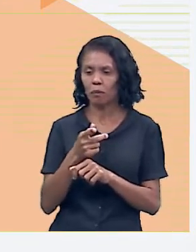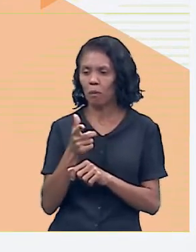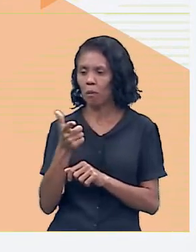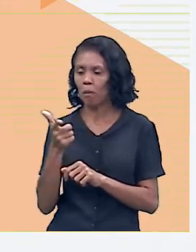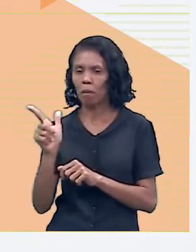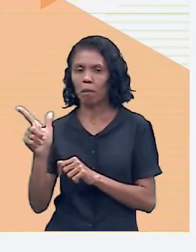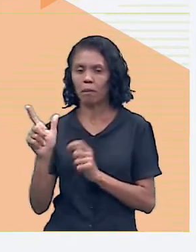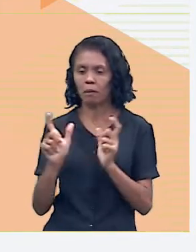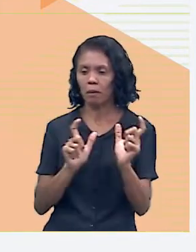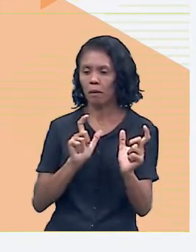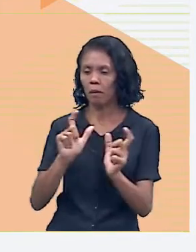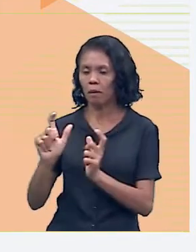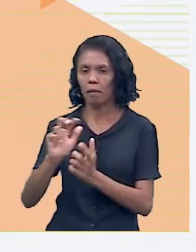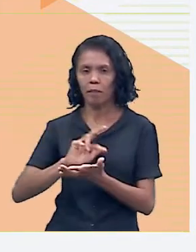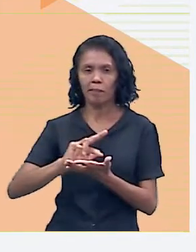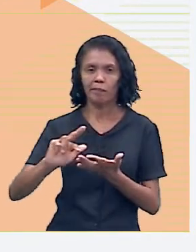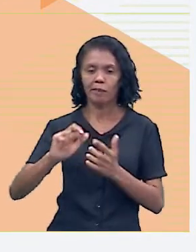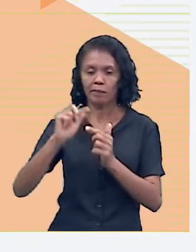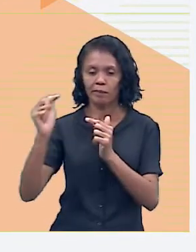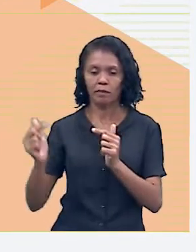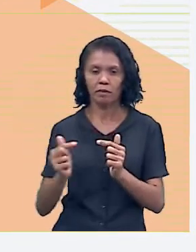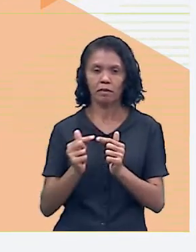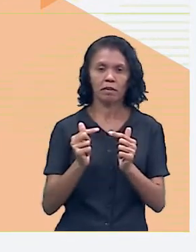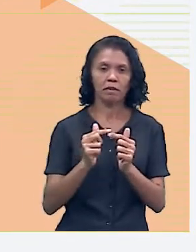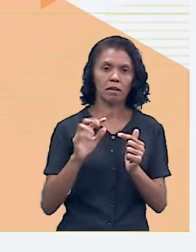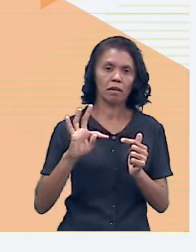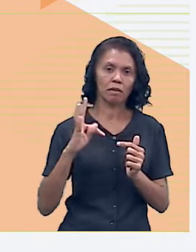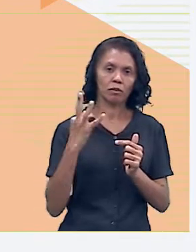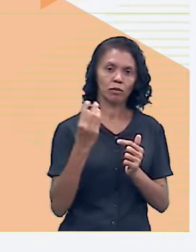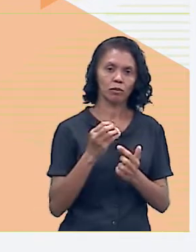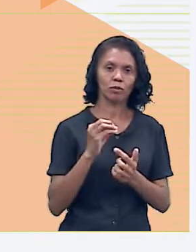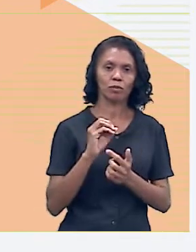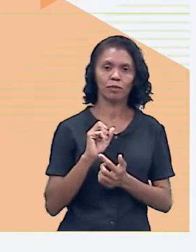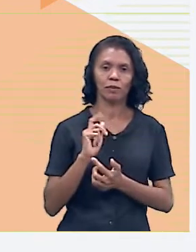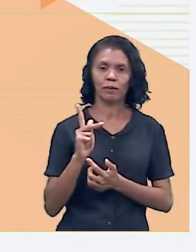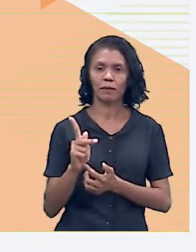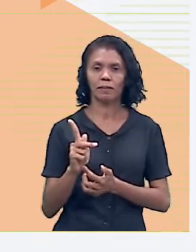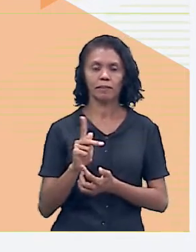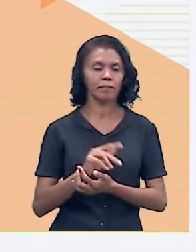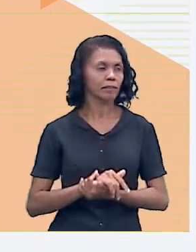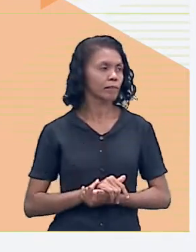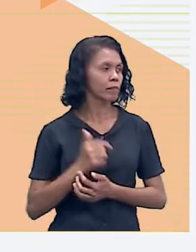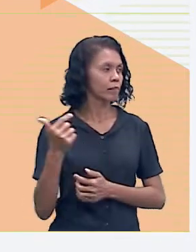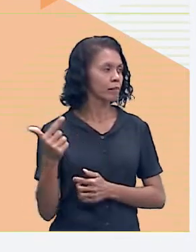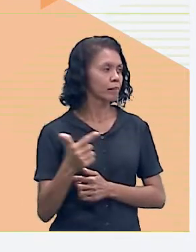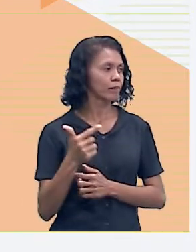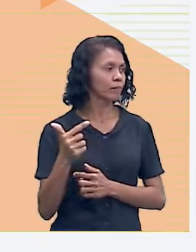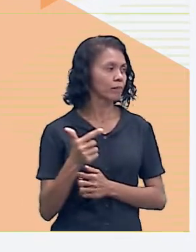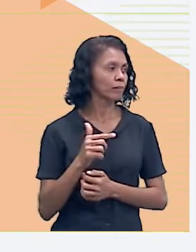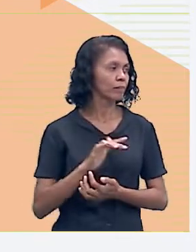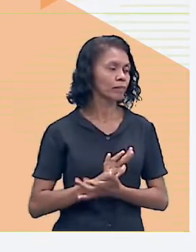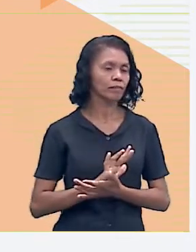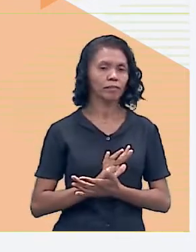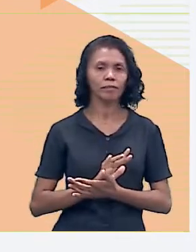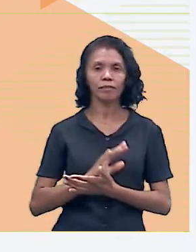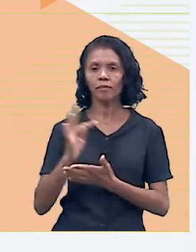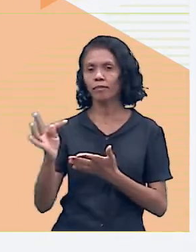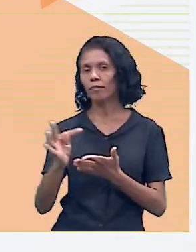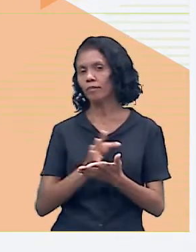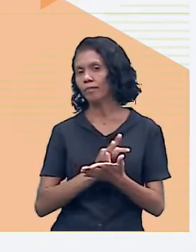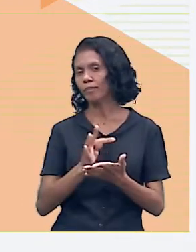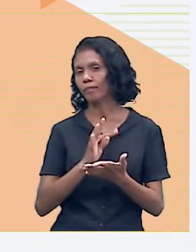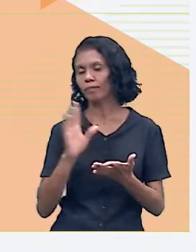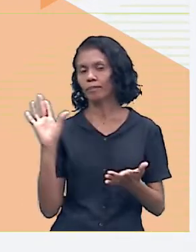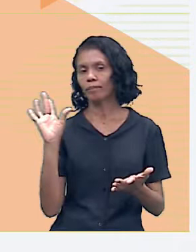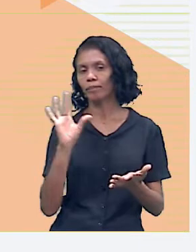seria algo muito específico para aluno lembrar na hora da prova beleza segundo legitimidade